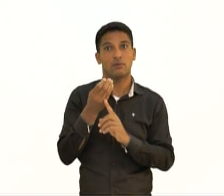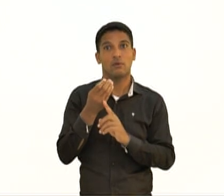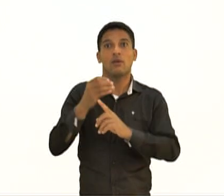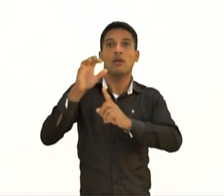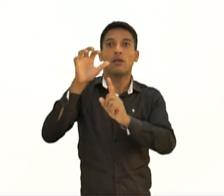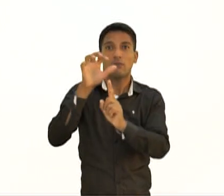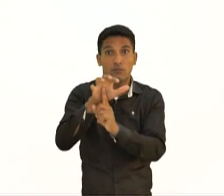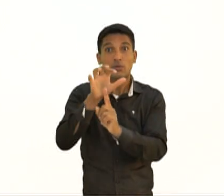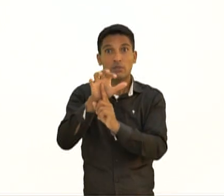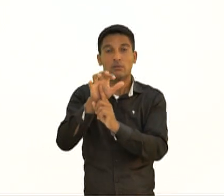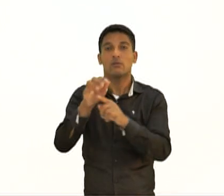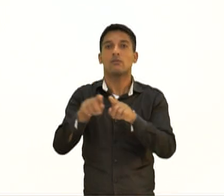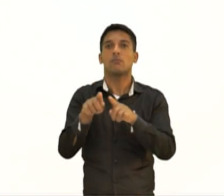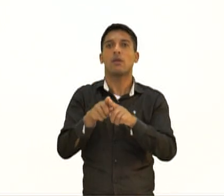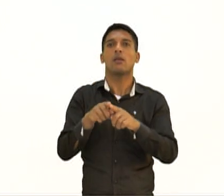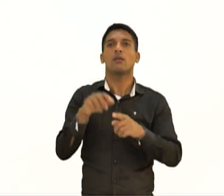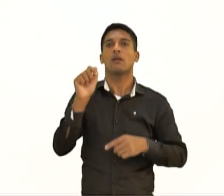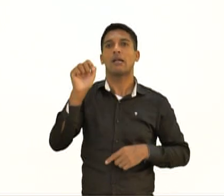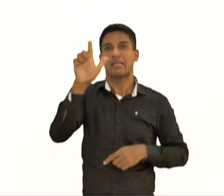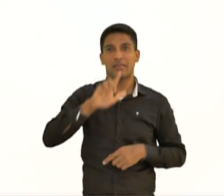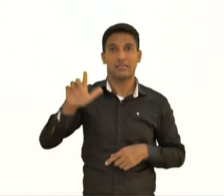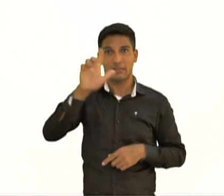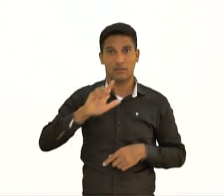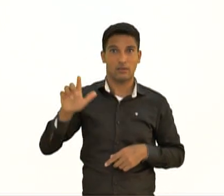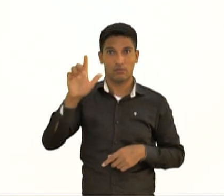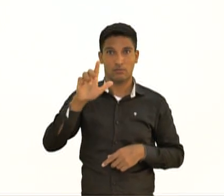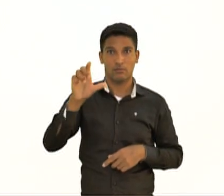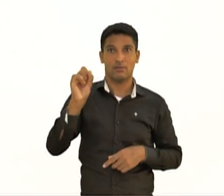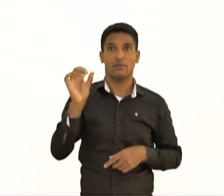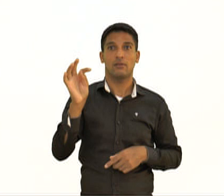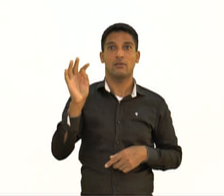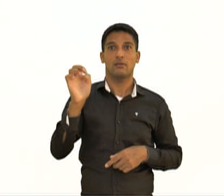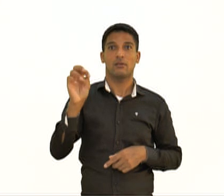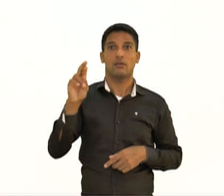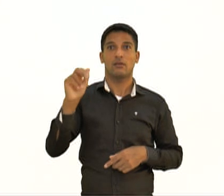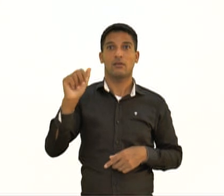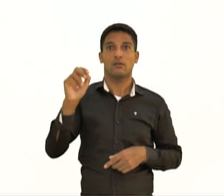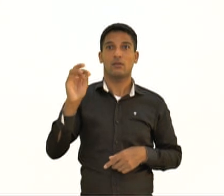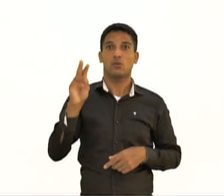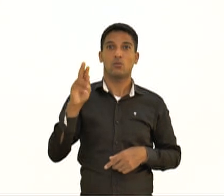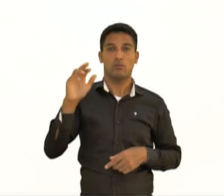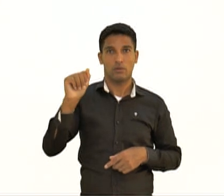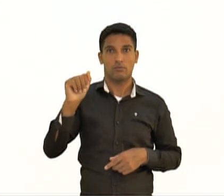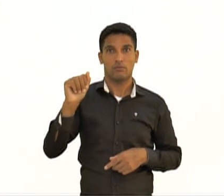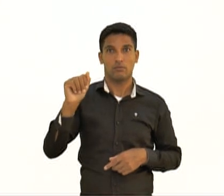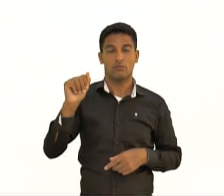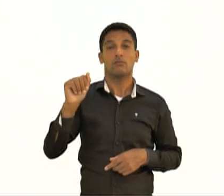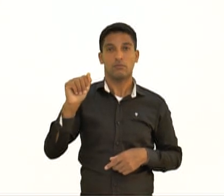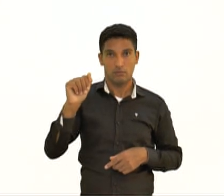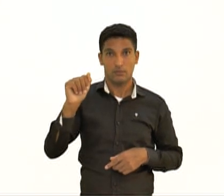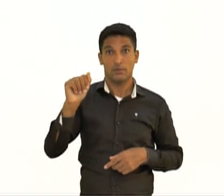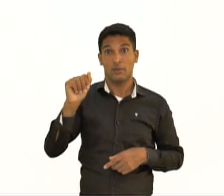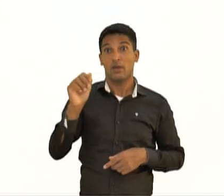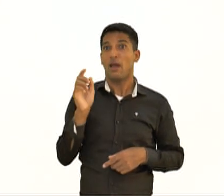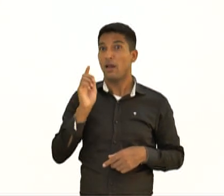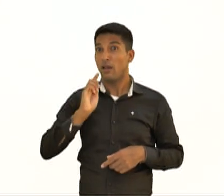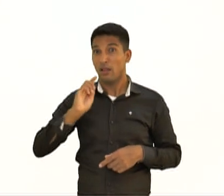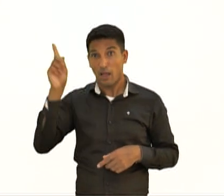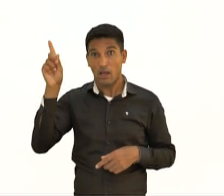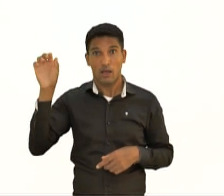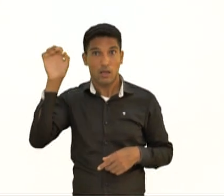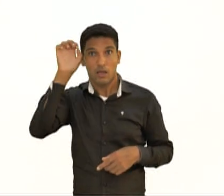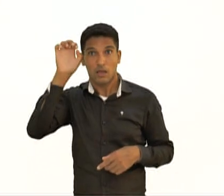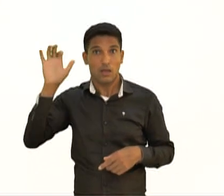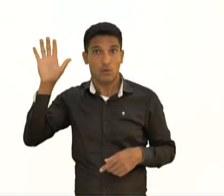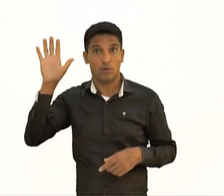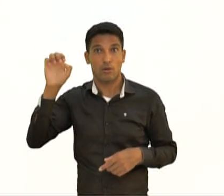a literatura. Então, o cubismo, pessoal, ele tem essa característica, né? Ele vem assim como, principalmente aquele